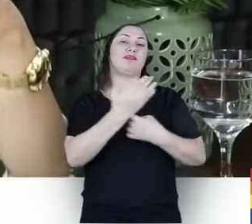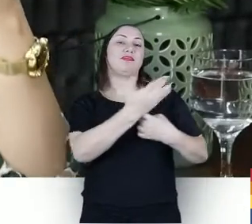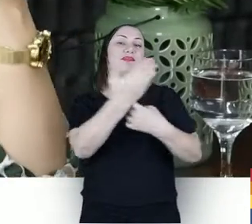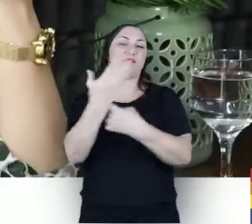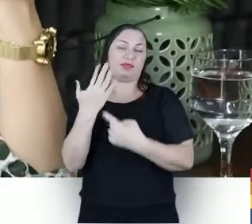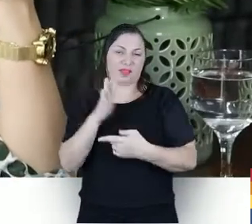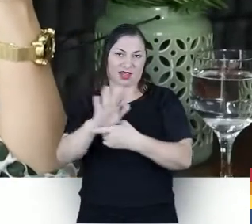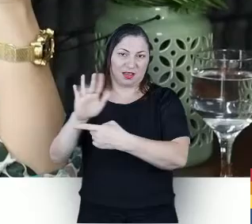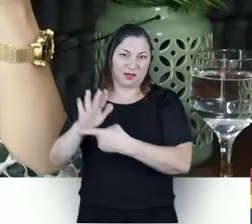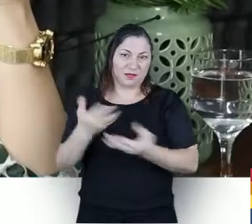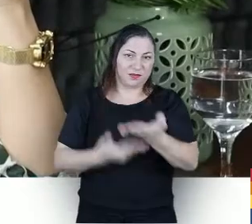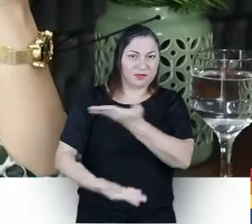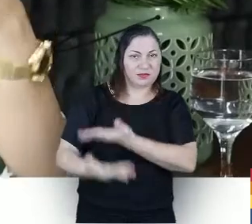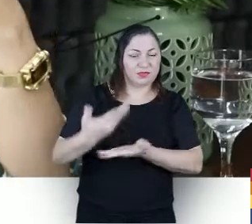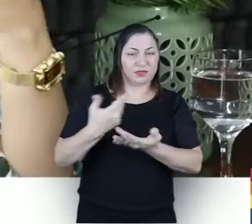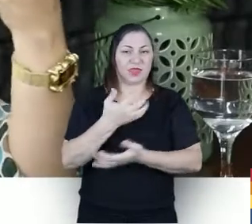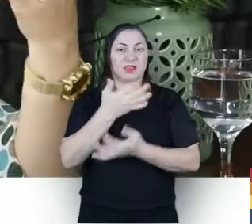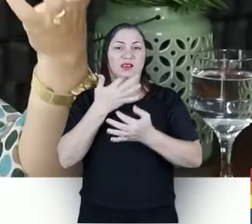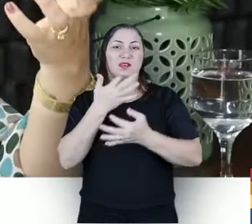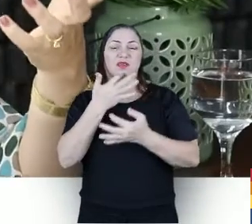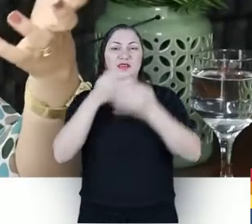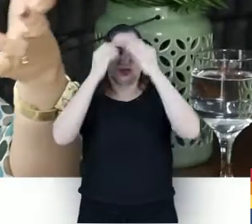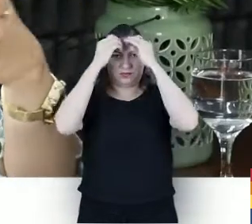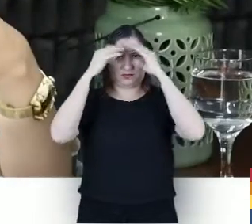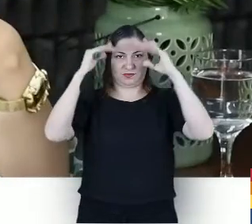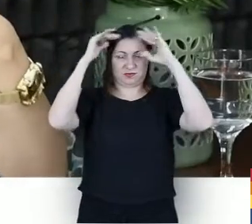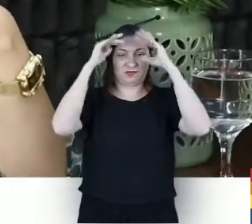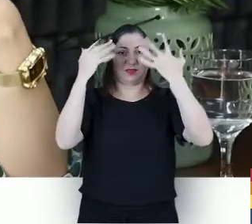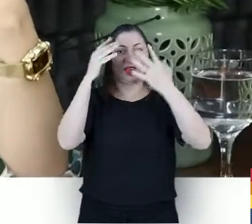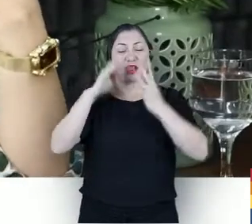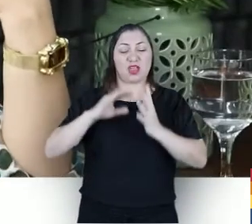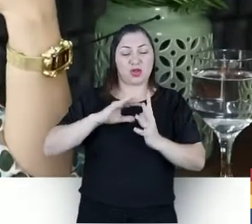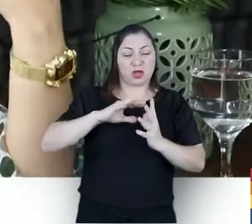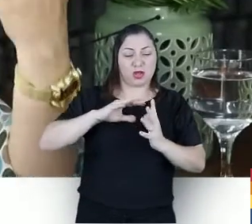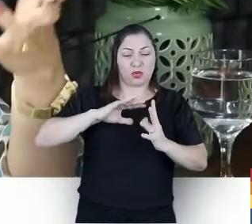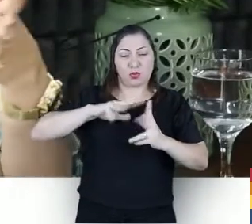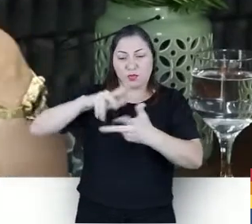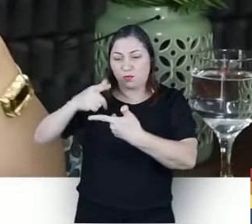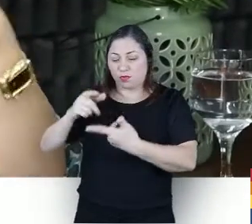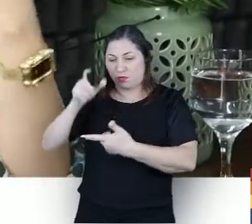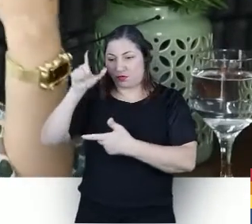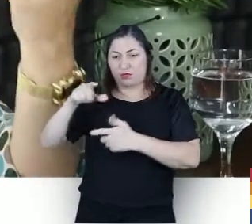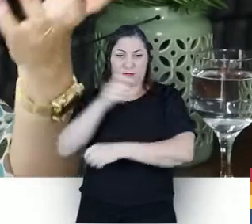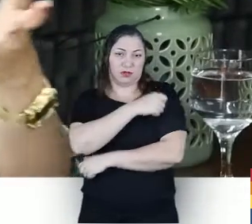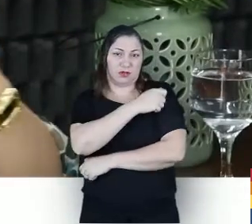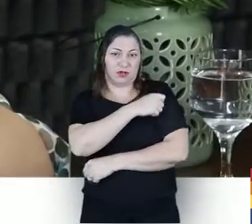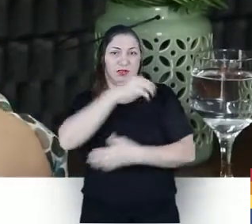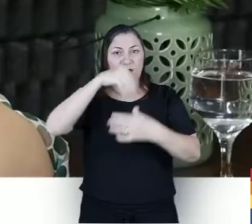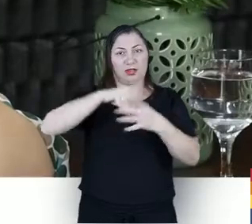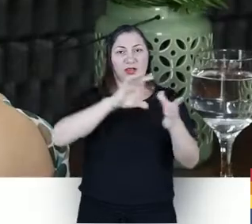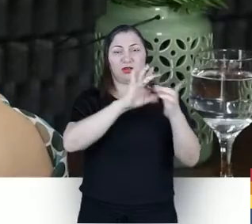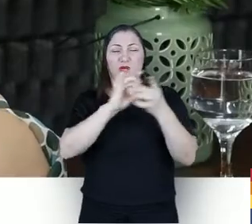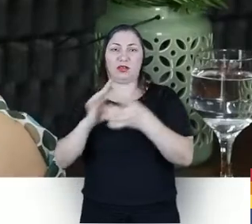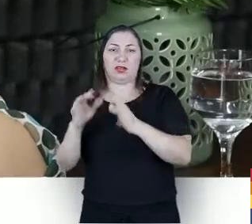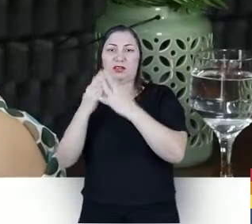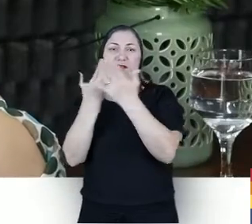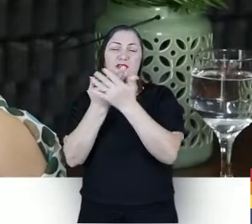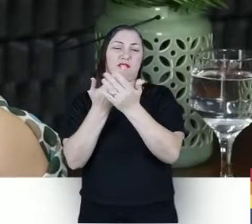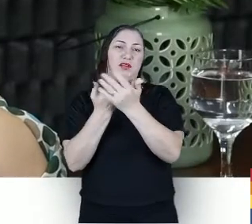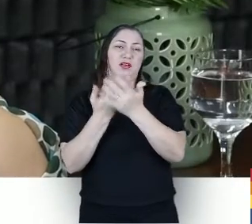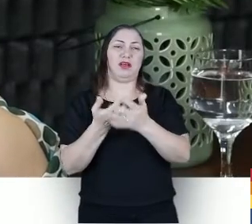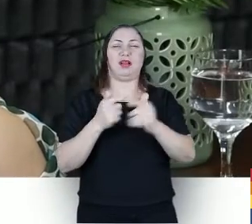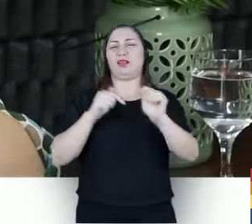tudo. Né? Então, por que não extrapolar esses universos? Né? E a tecnologia está aí a nosso favor.